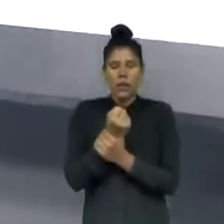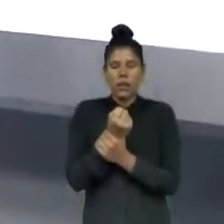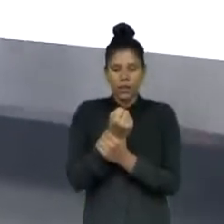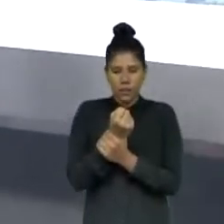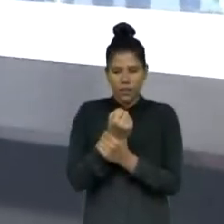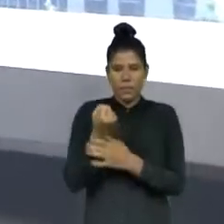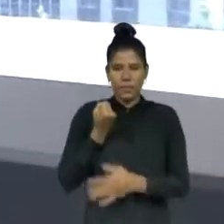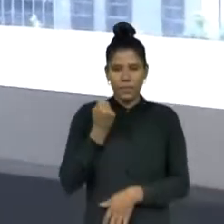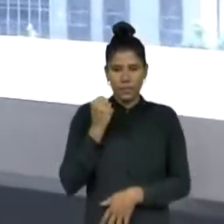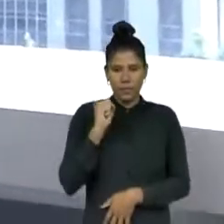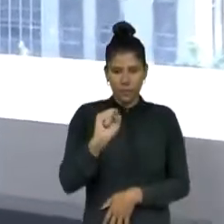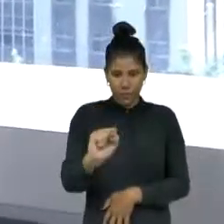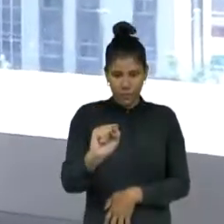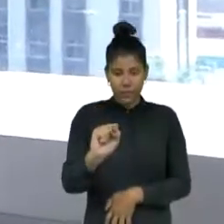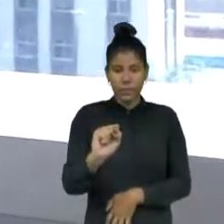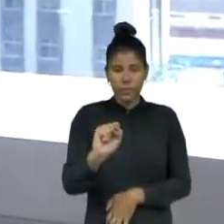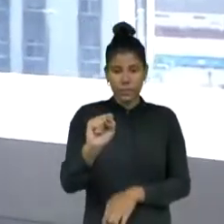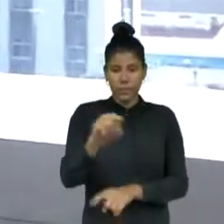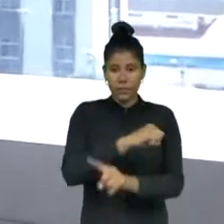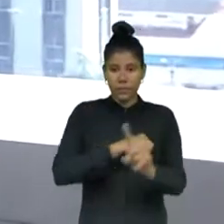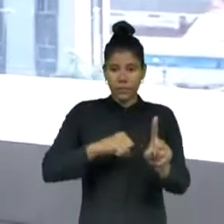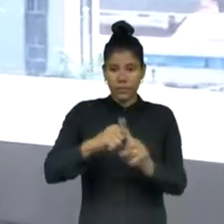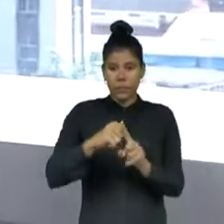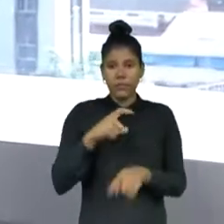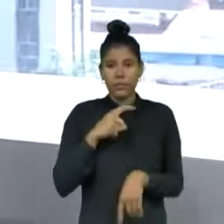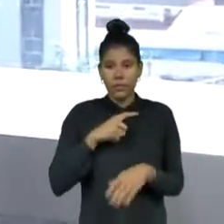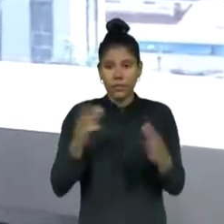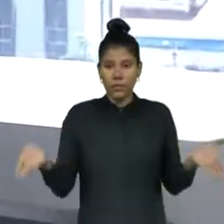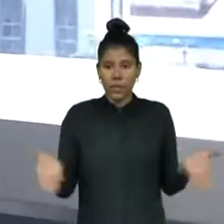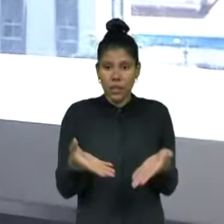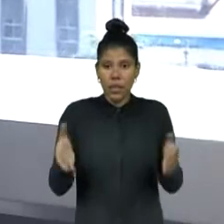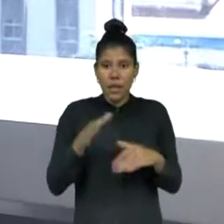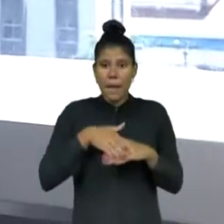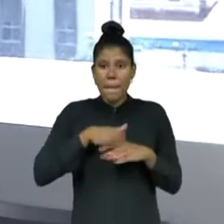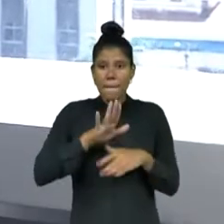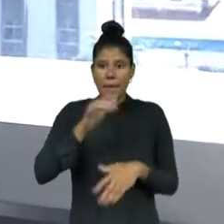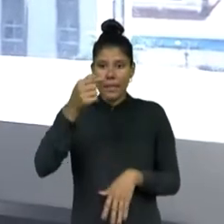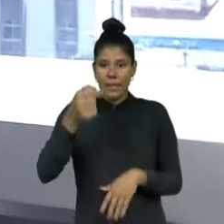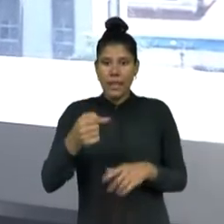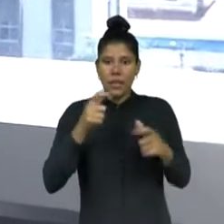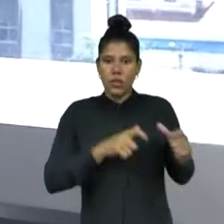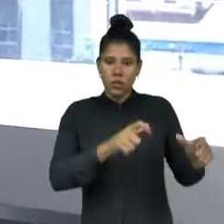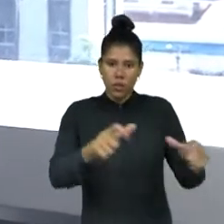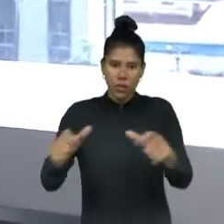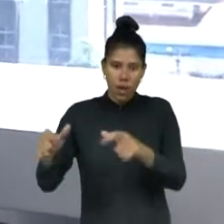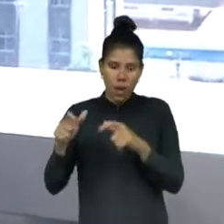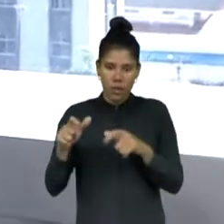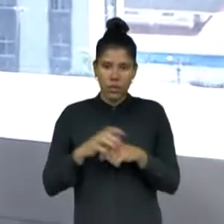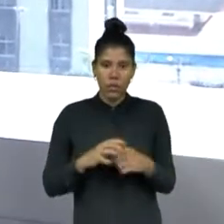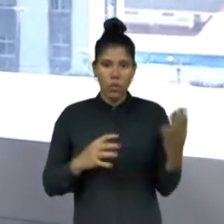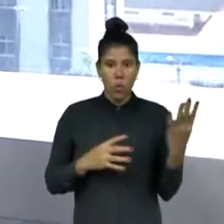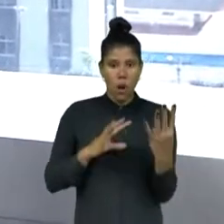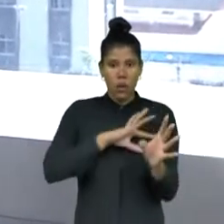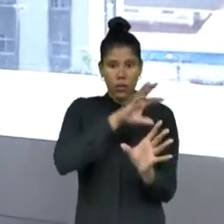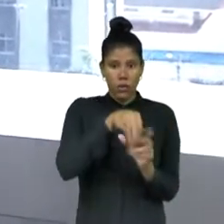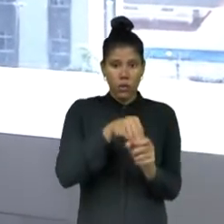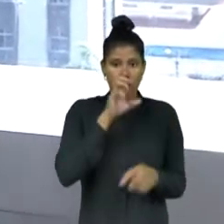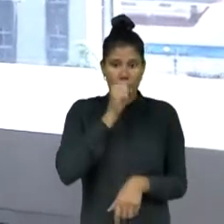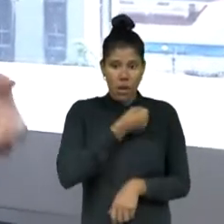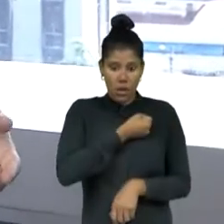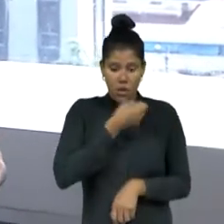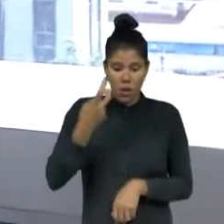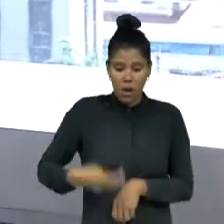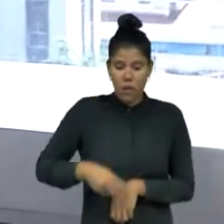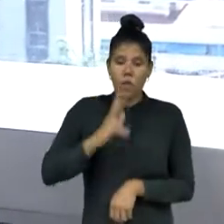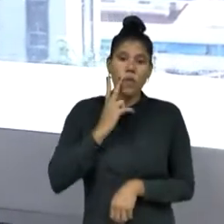Mulheres e Direitos Humanos, percorre nesta semana mais 7 localidades, 4 em Maracanaú e Fortaleza e